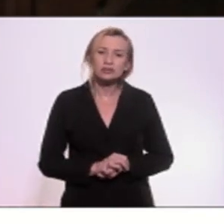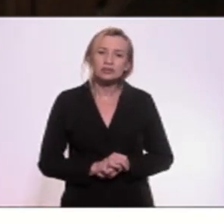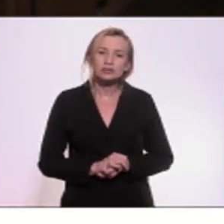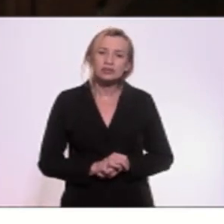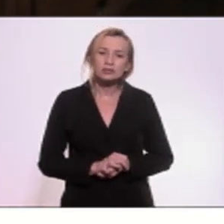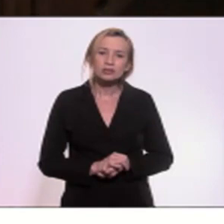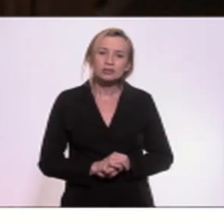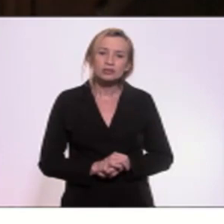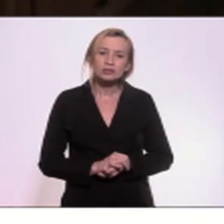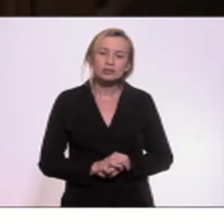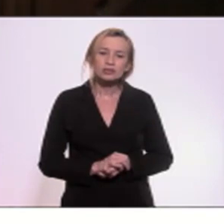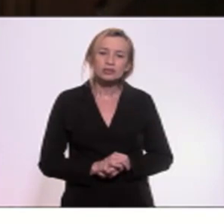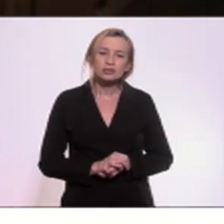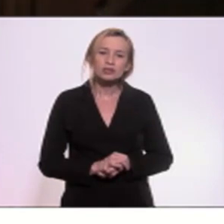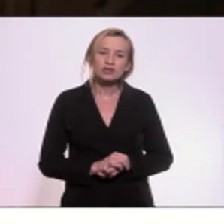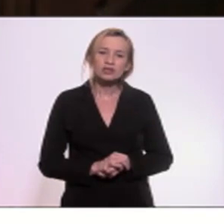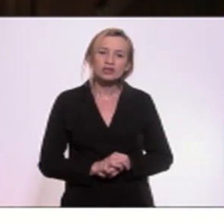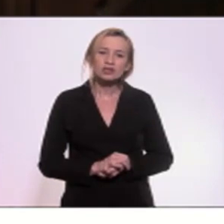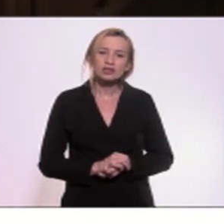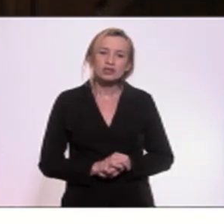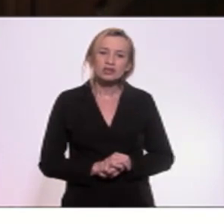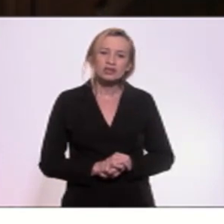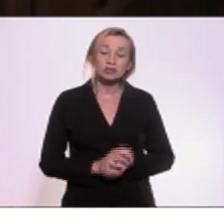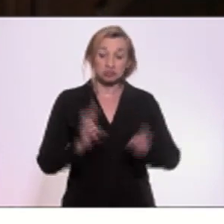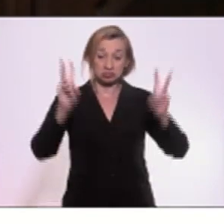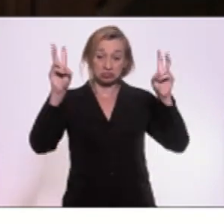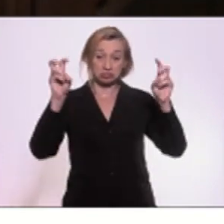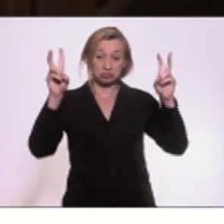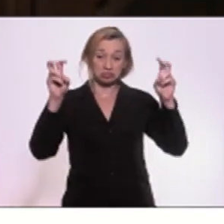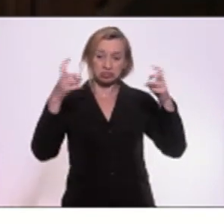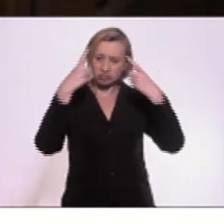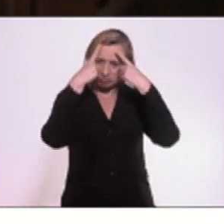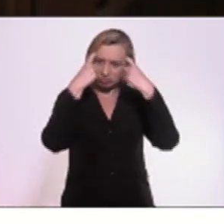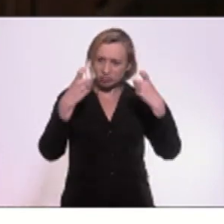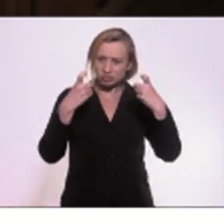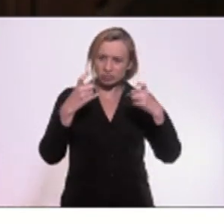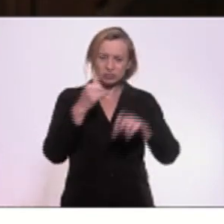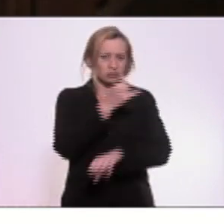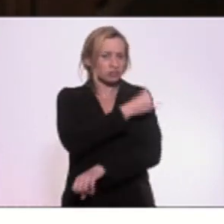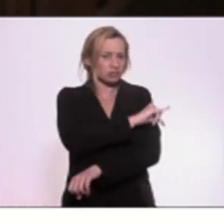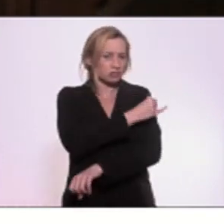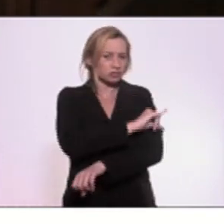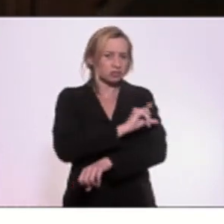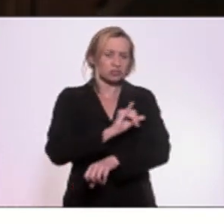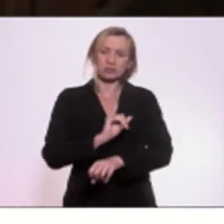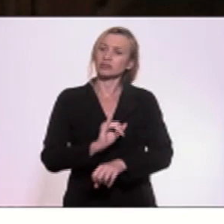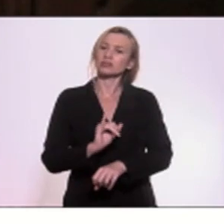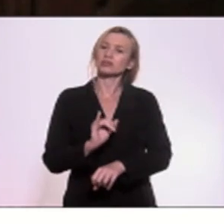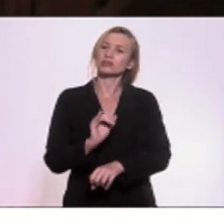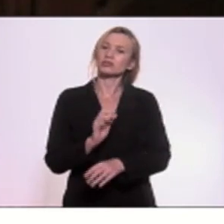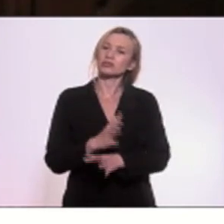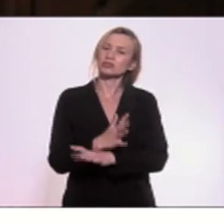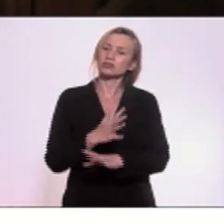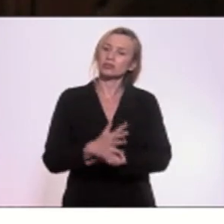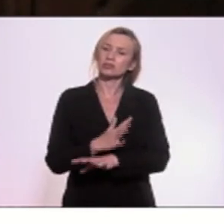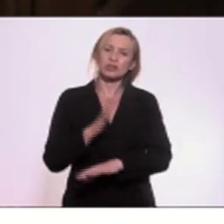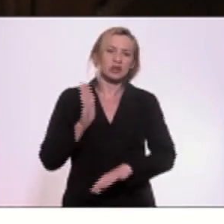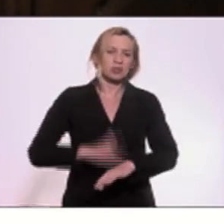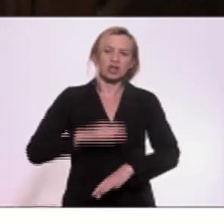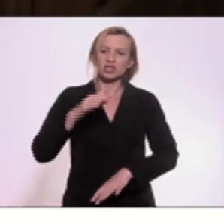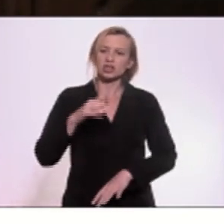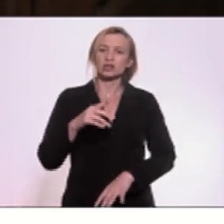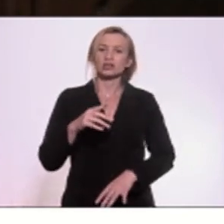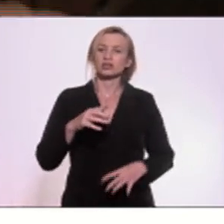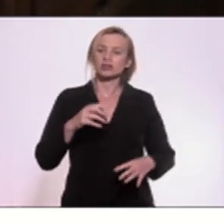a situação de violência numa cidade como o Rio de Janeiro, uma das mais violentas do mundo, e